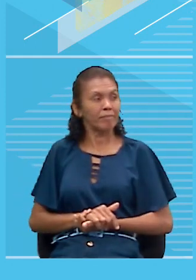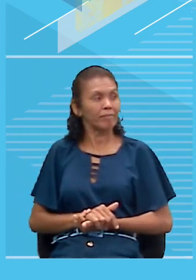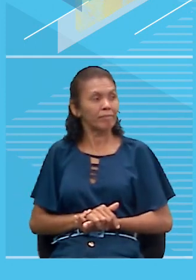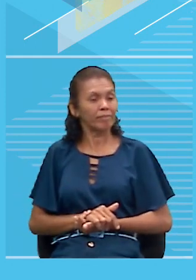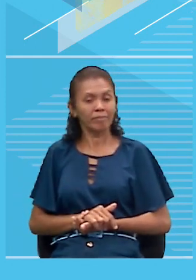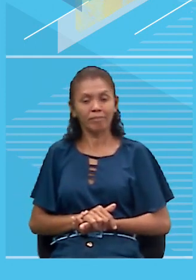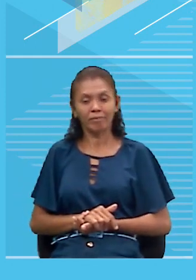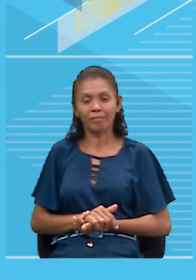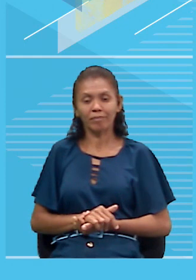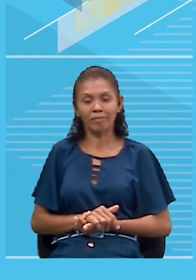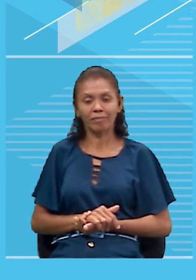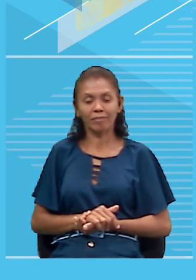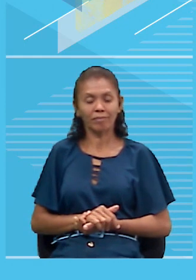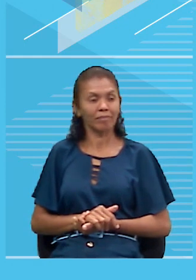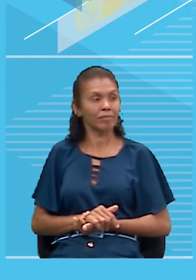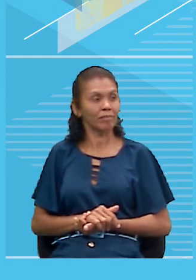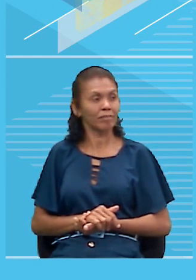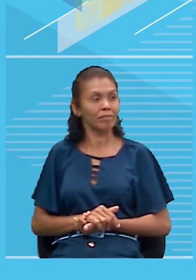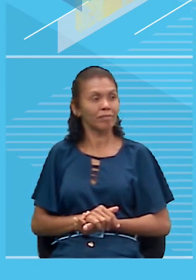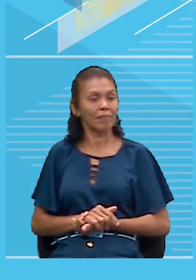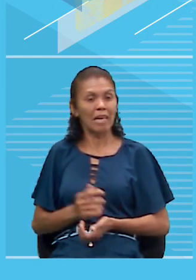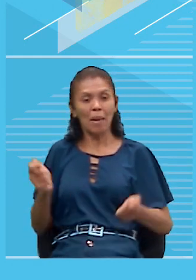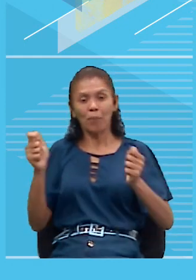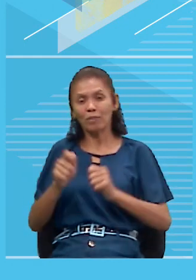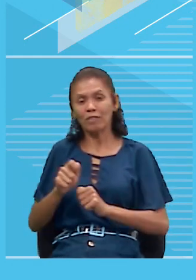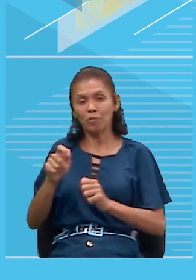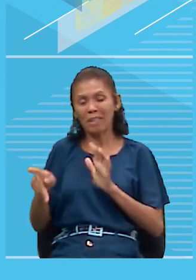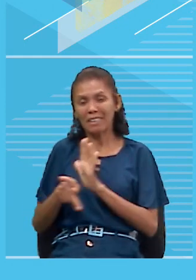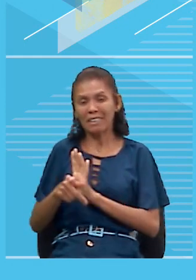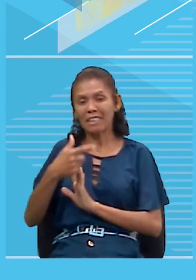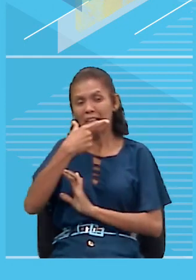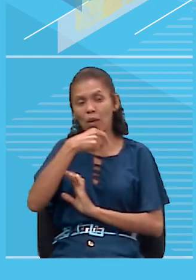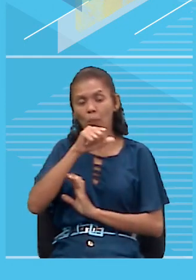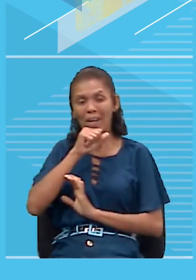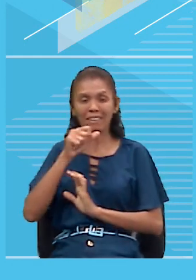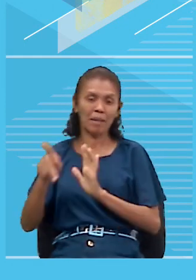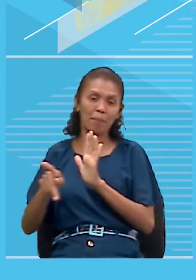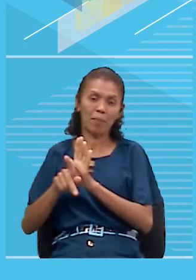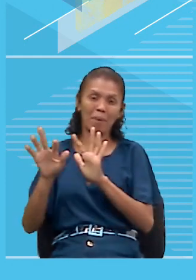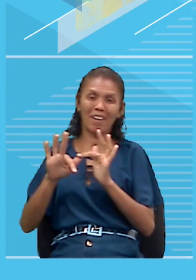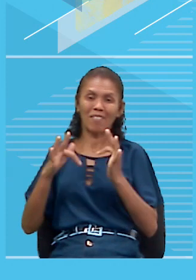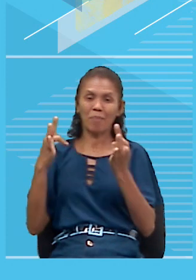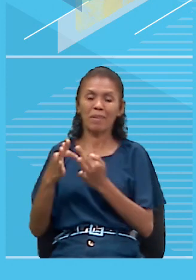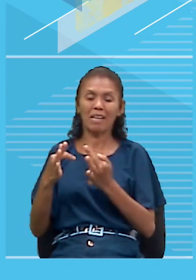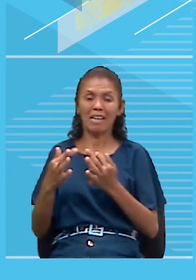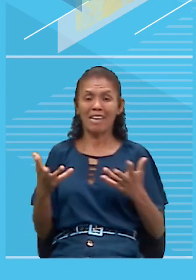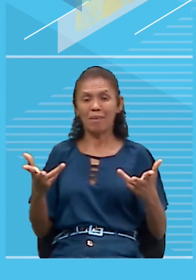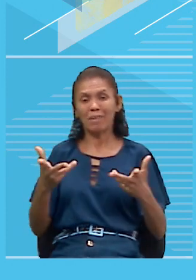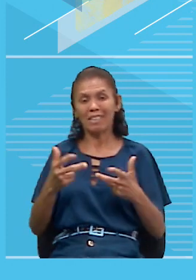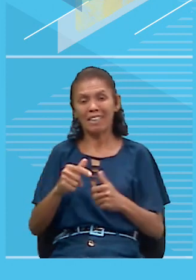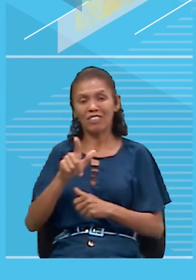Possivelmente essa arma é arma do pai da própria família que a criança tem habilidades